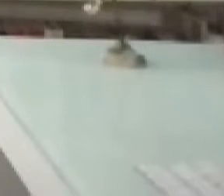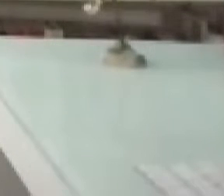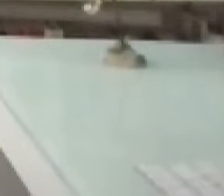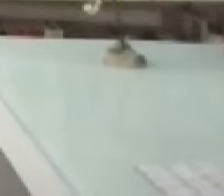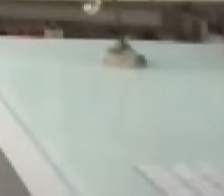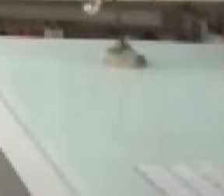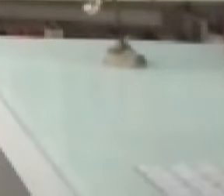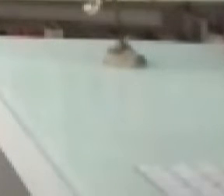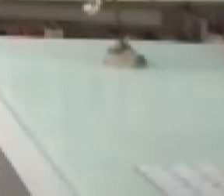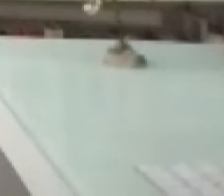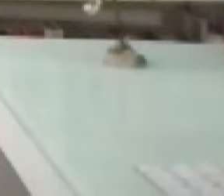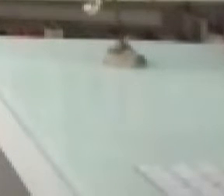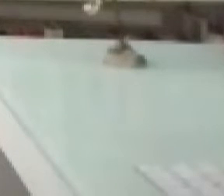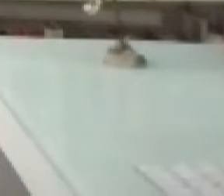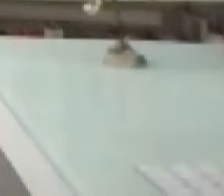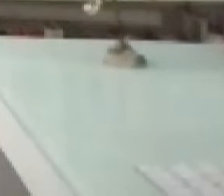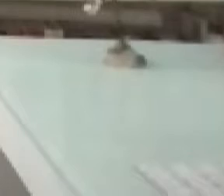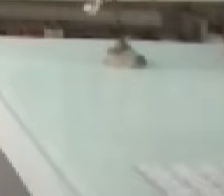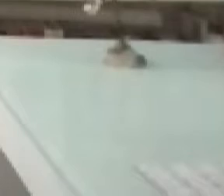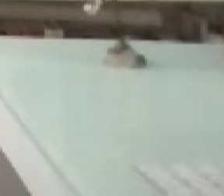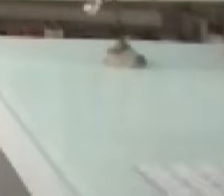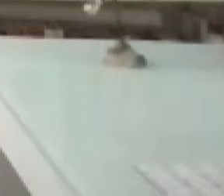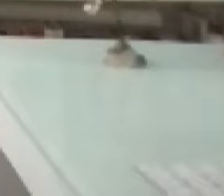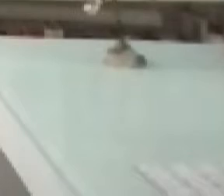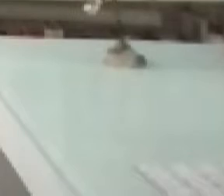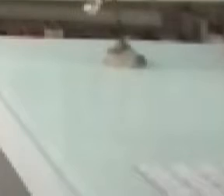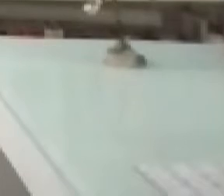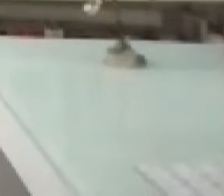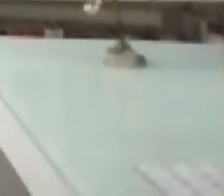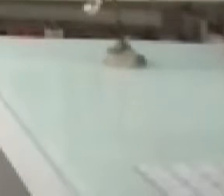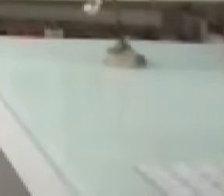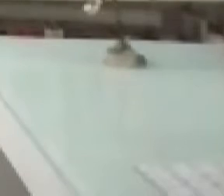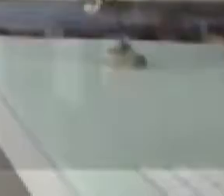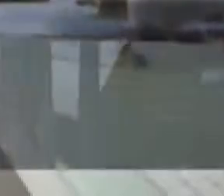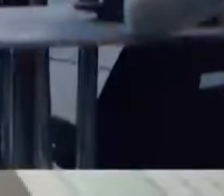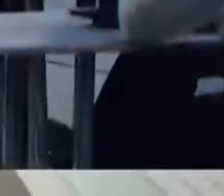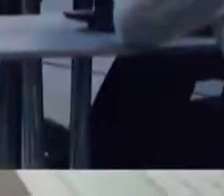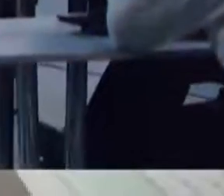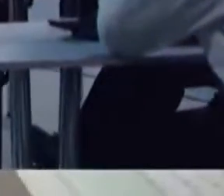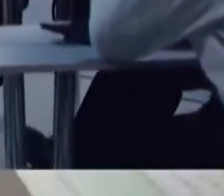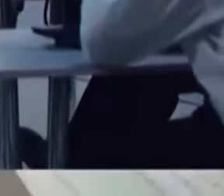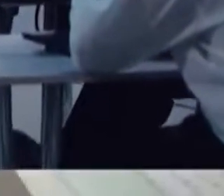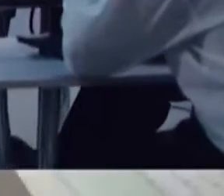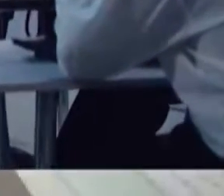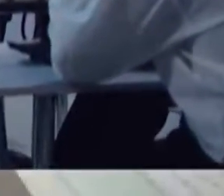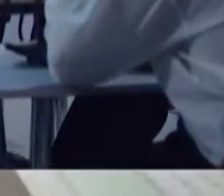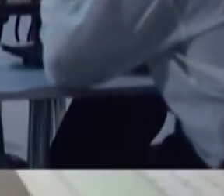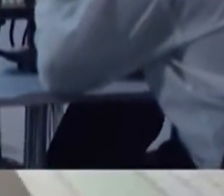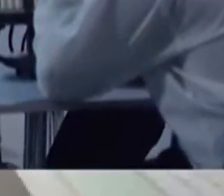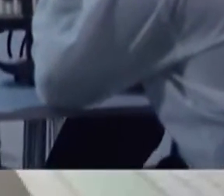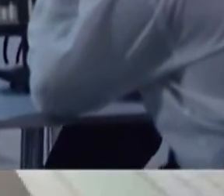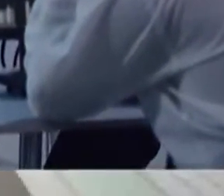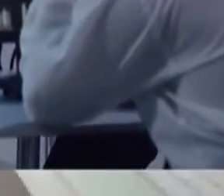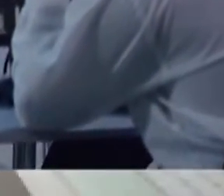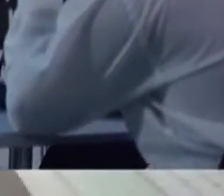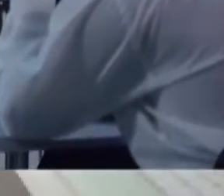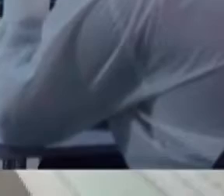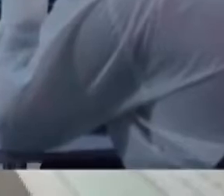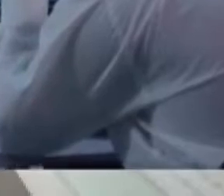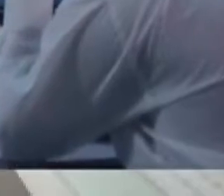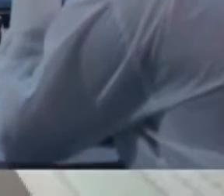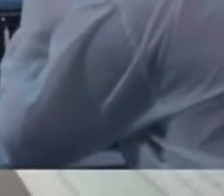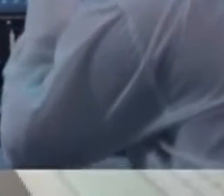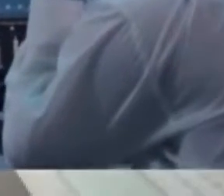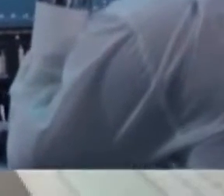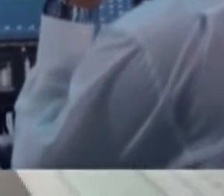tributário, né, para investimentos de curto e longo prazo, mas isso, vamos deixar claro que, para